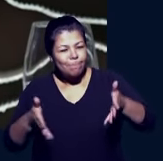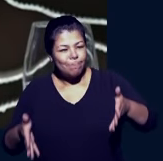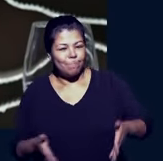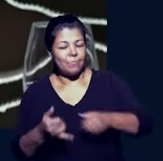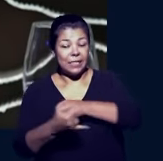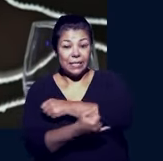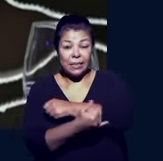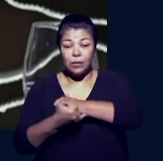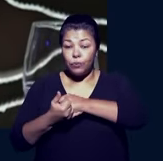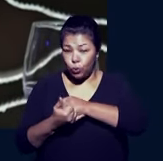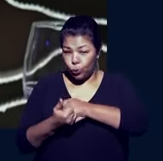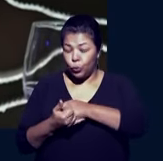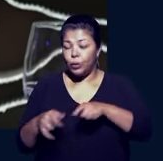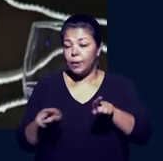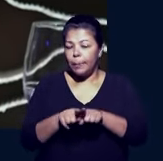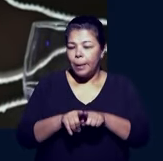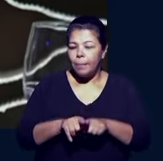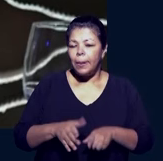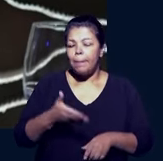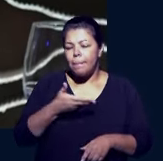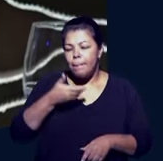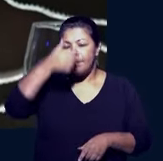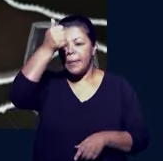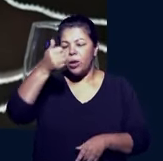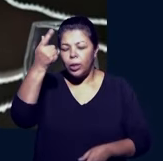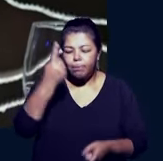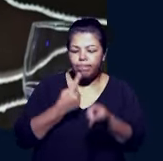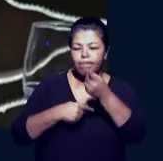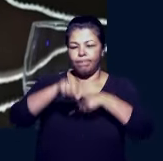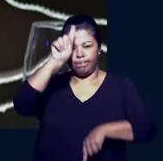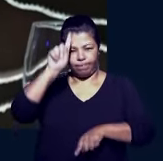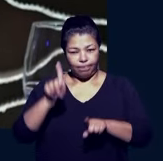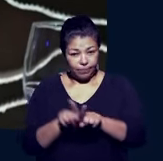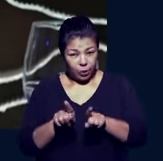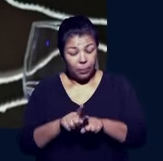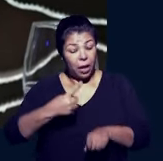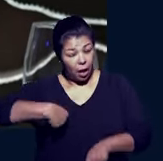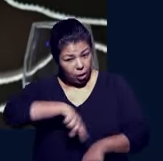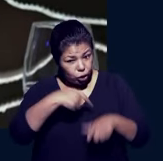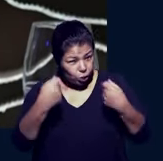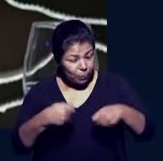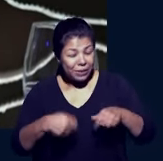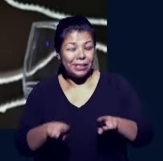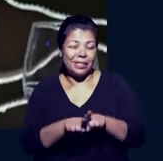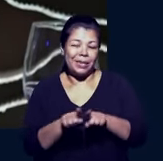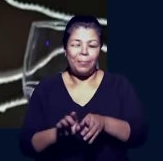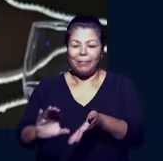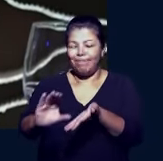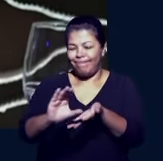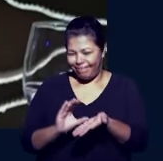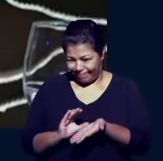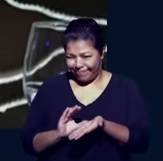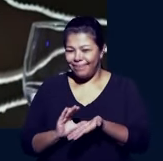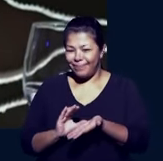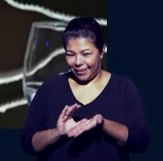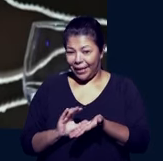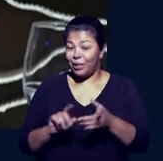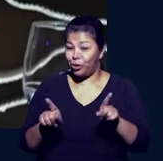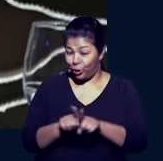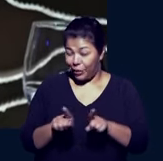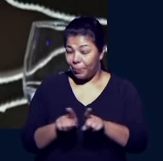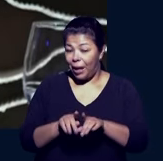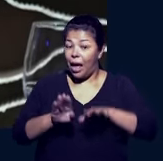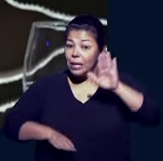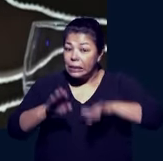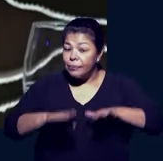eh melhorar a performance do Produtor nós precisamos ter mais crédito e um crédito Taylor made Às vezes